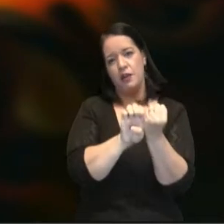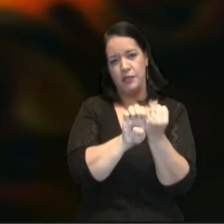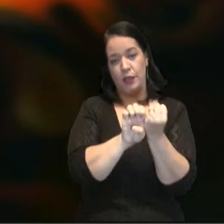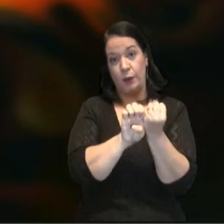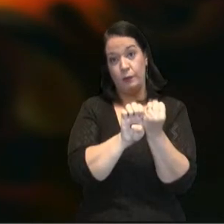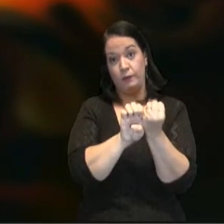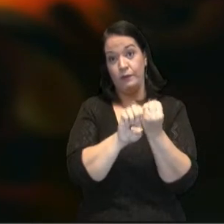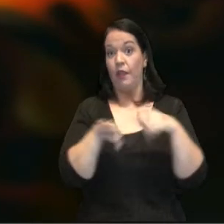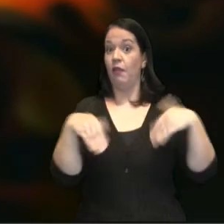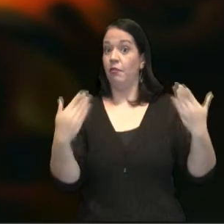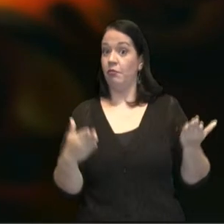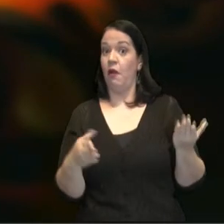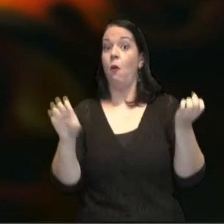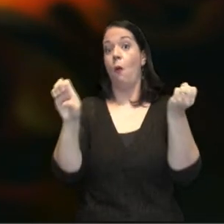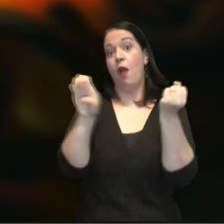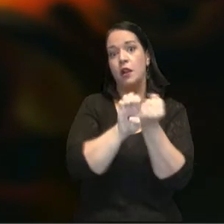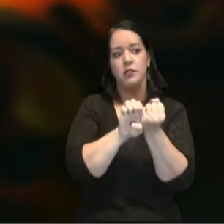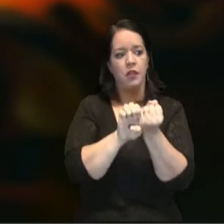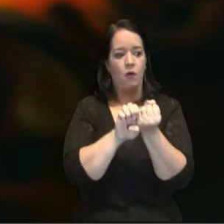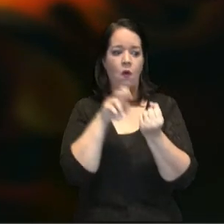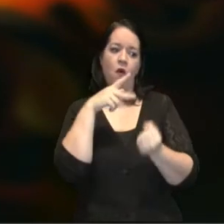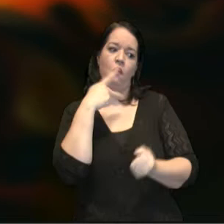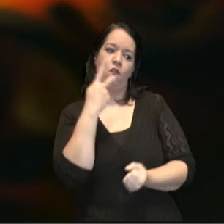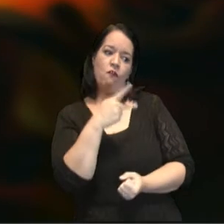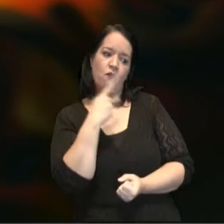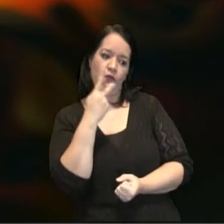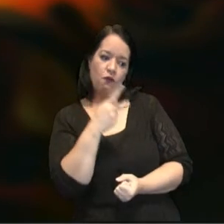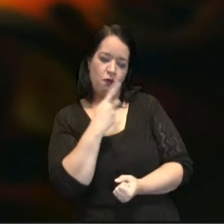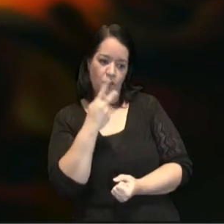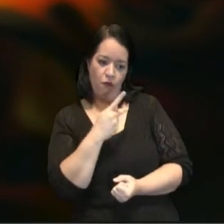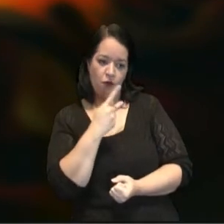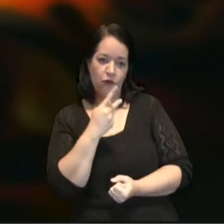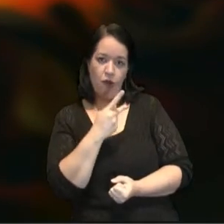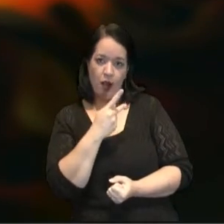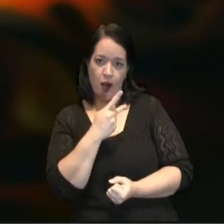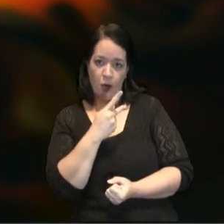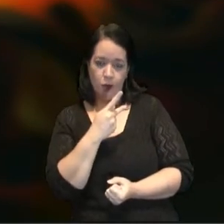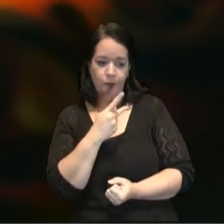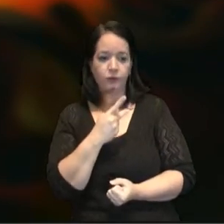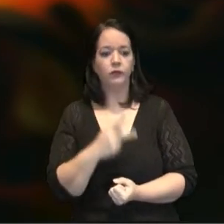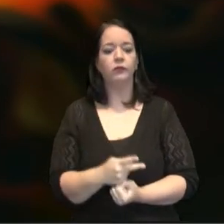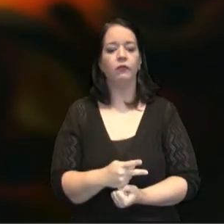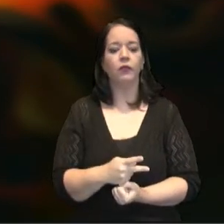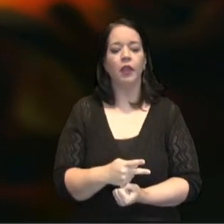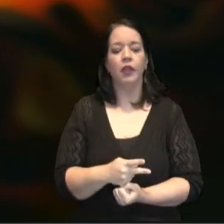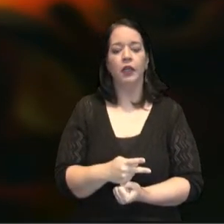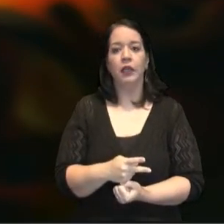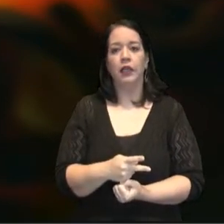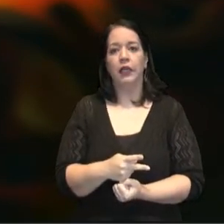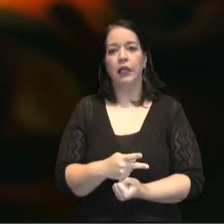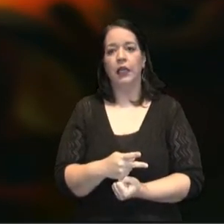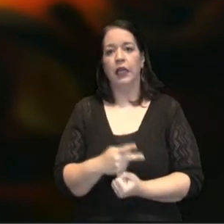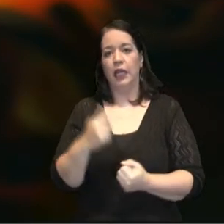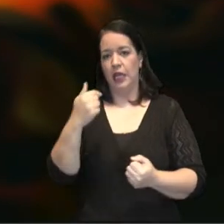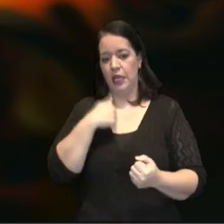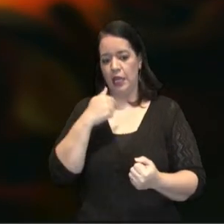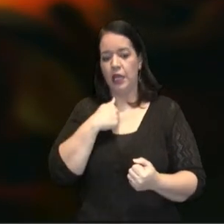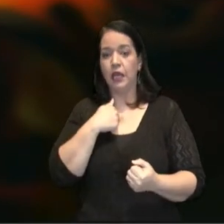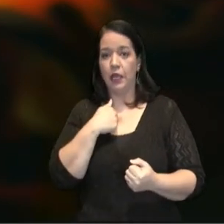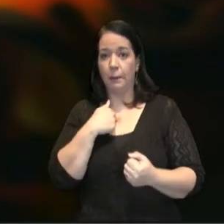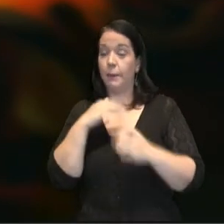este caminho, nem é esta cidade. Segui-me e guiar-vos-eis ao homem que